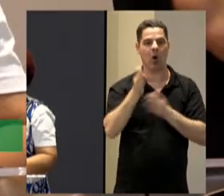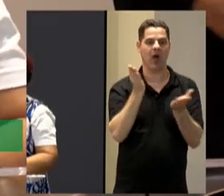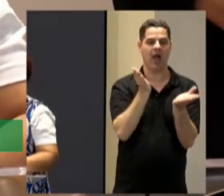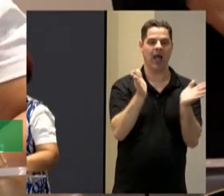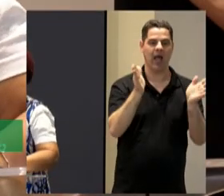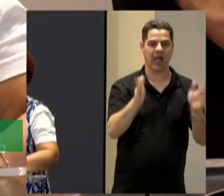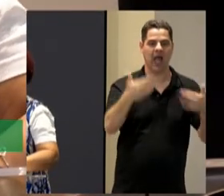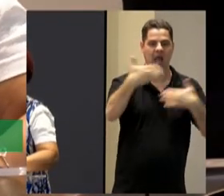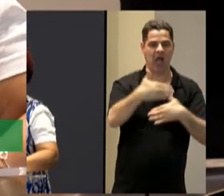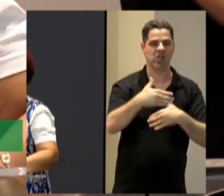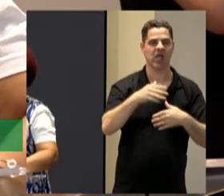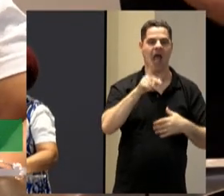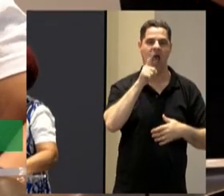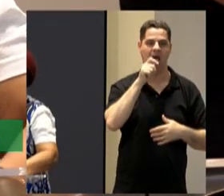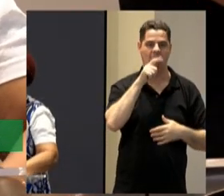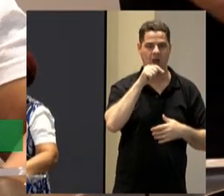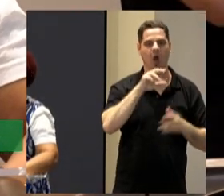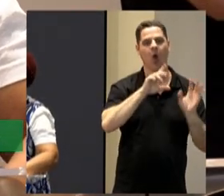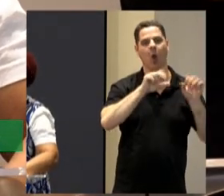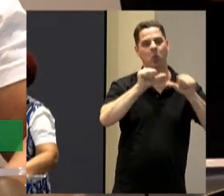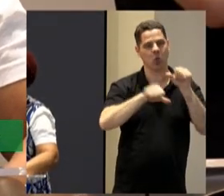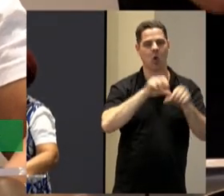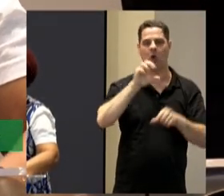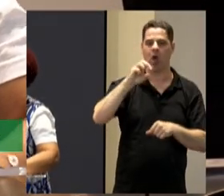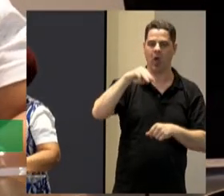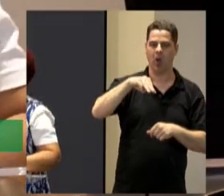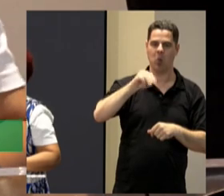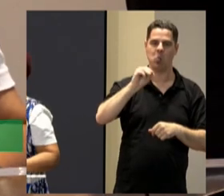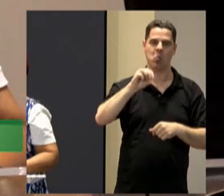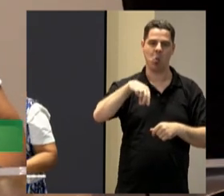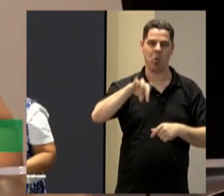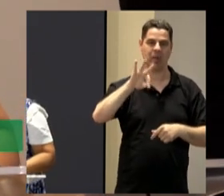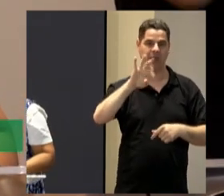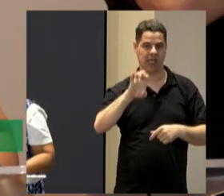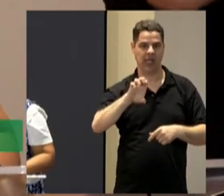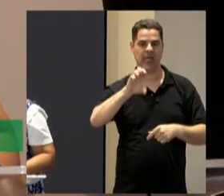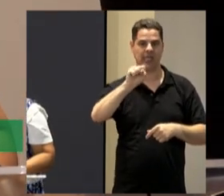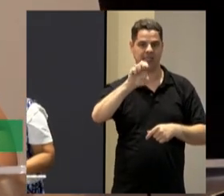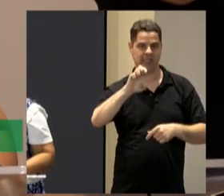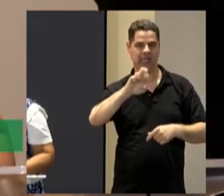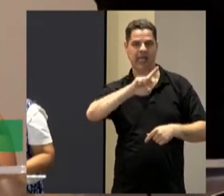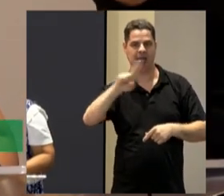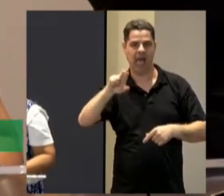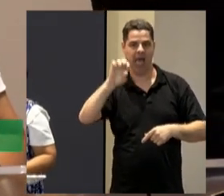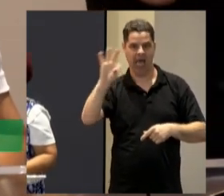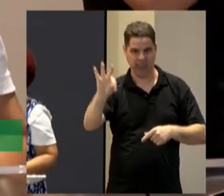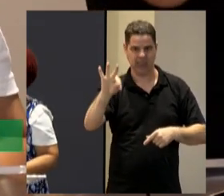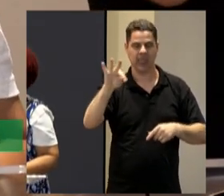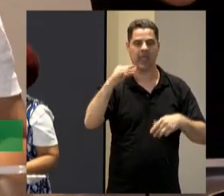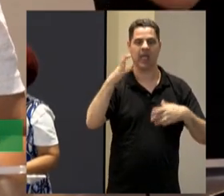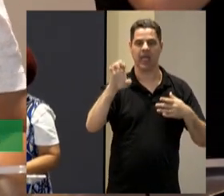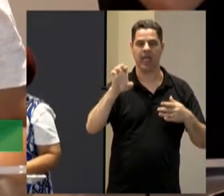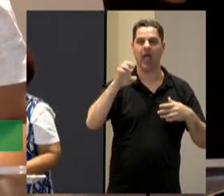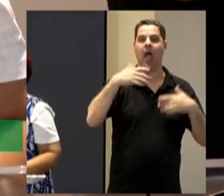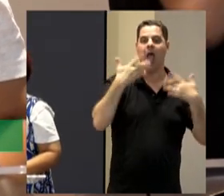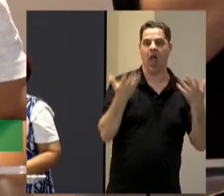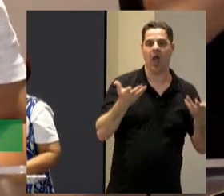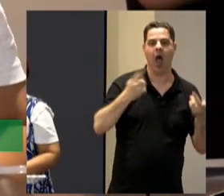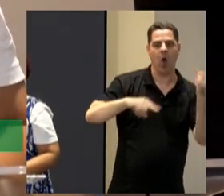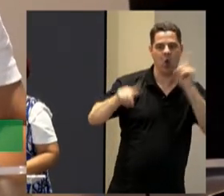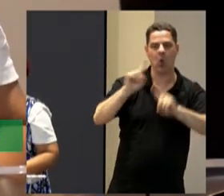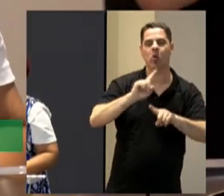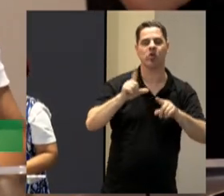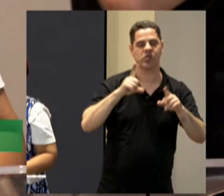denominado Monte Serrá, filha de lavadeira. Né? Minha tia Valdionira, que muitos de vocês